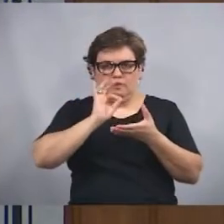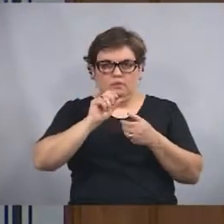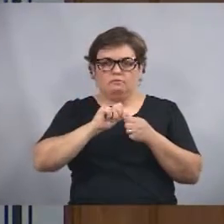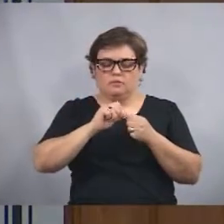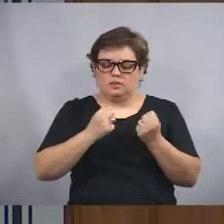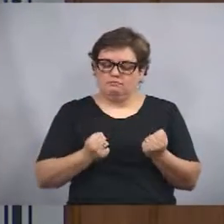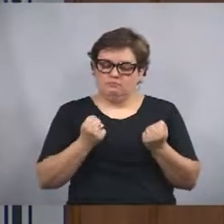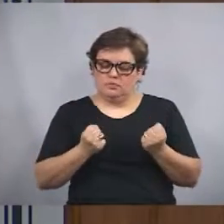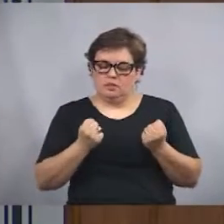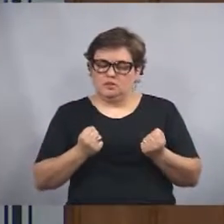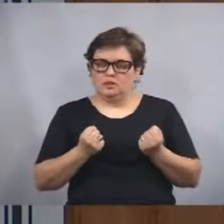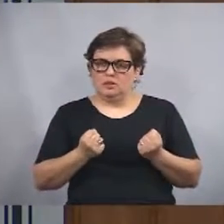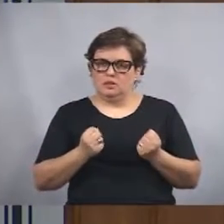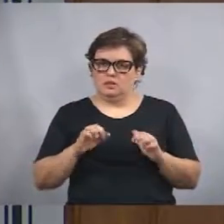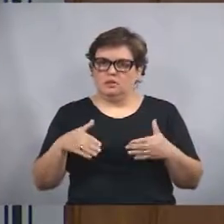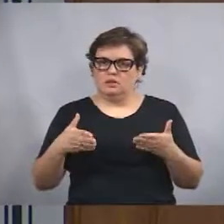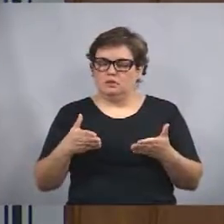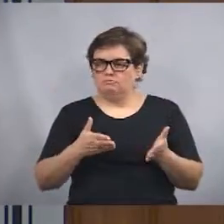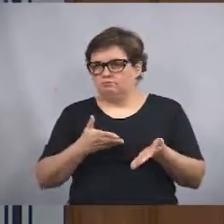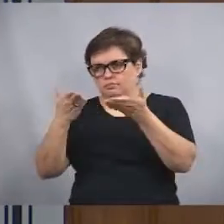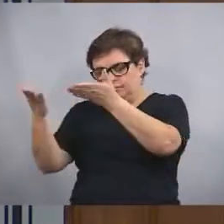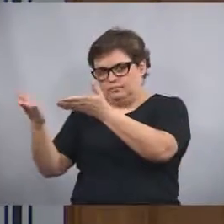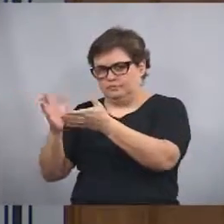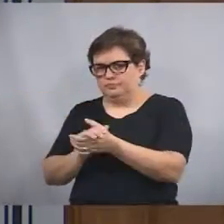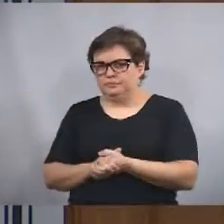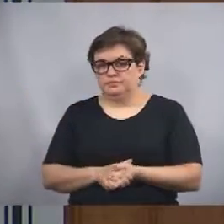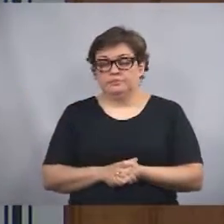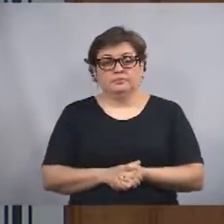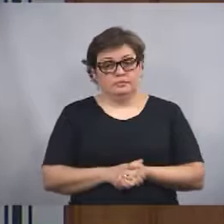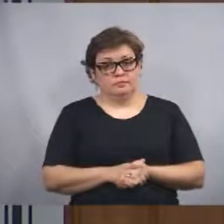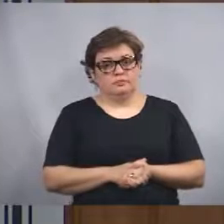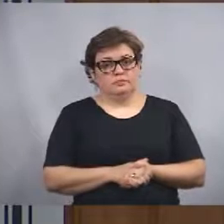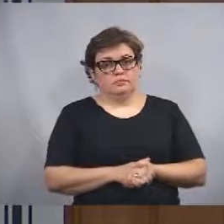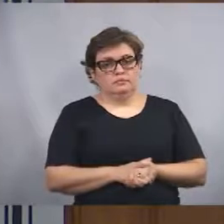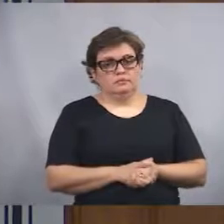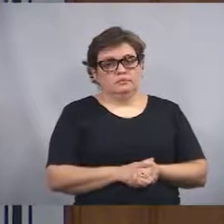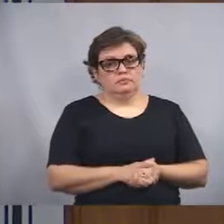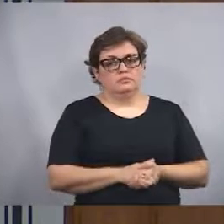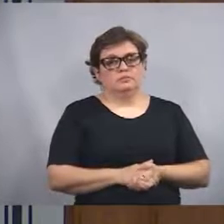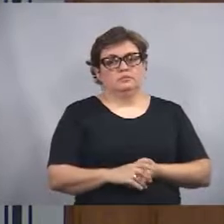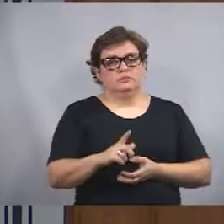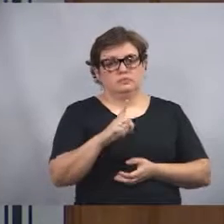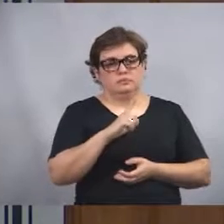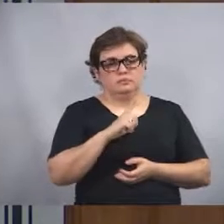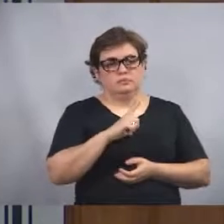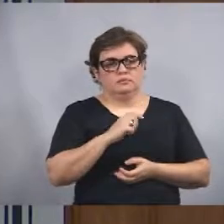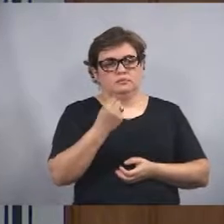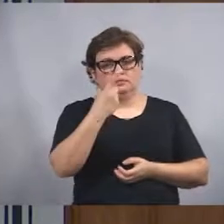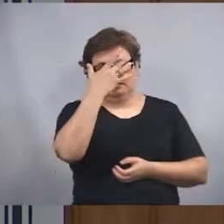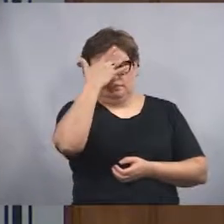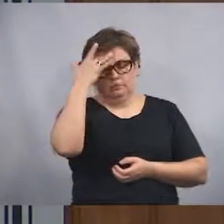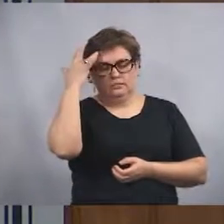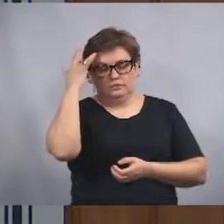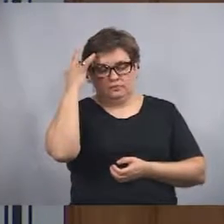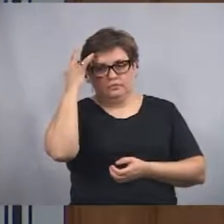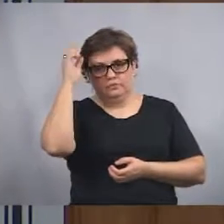e aquilo era submetido e evidentemente havia um cidadão